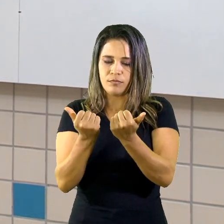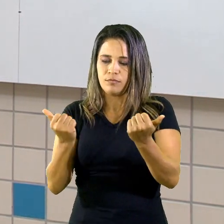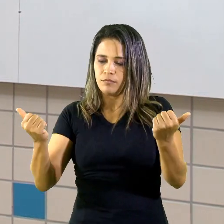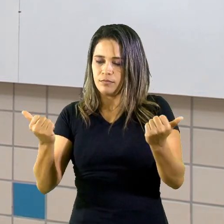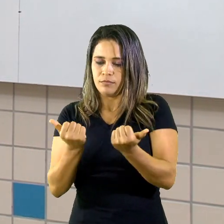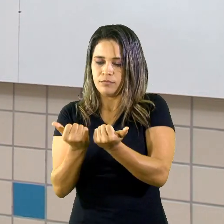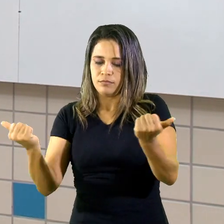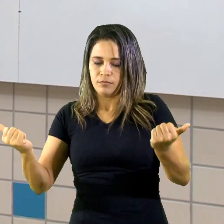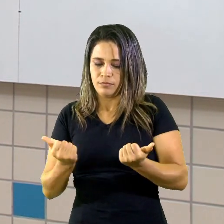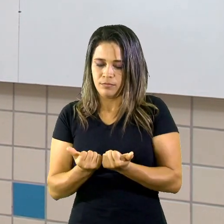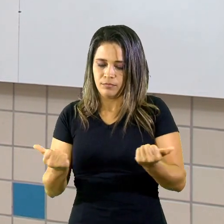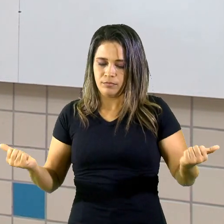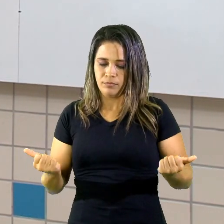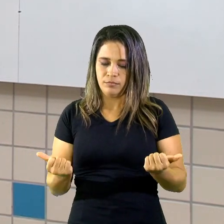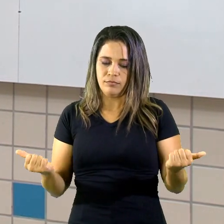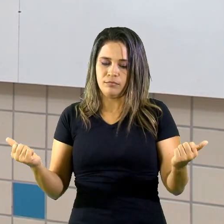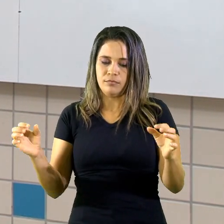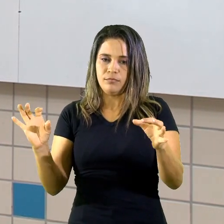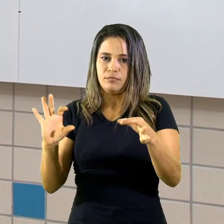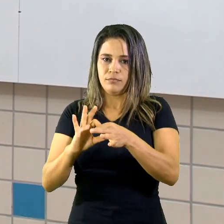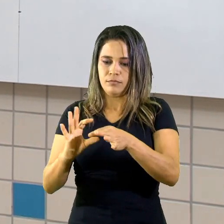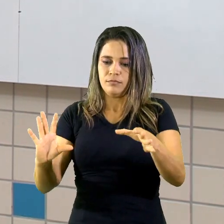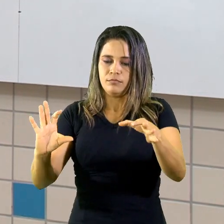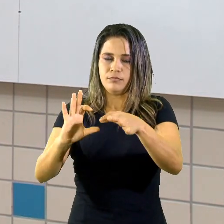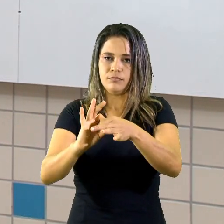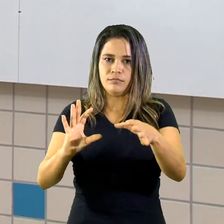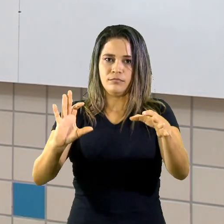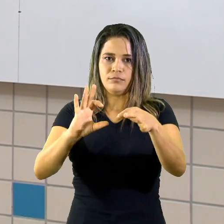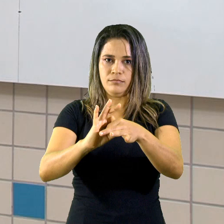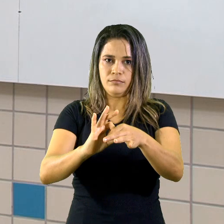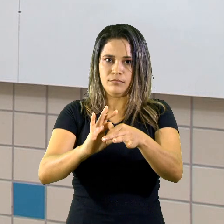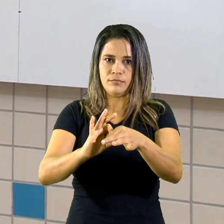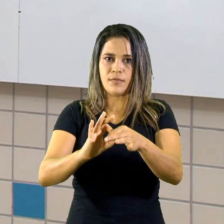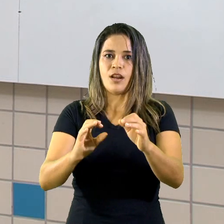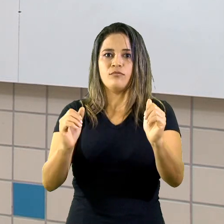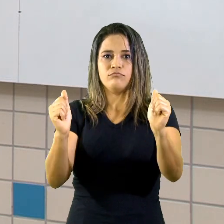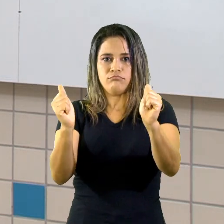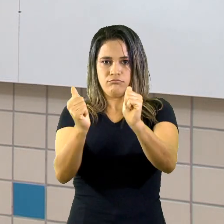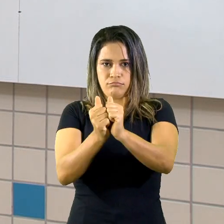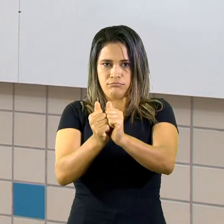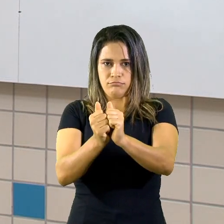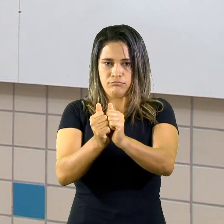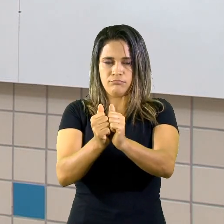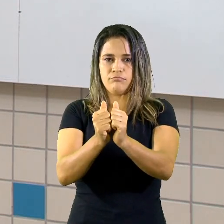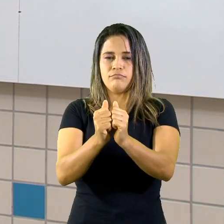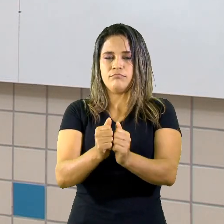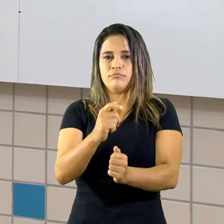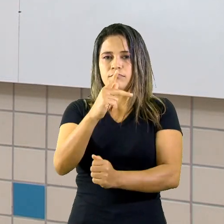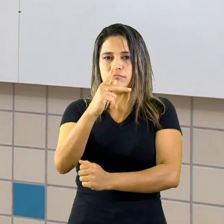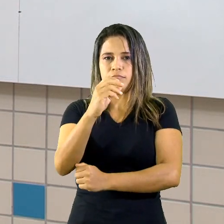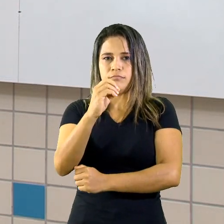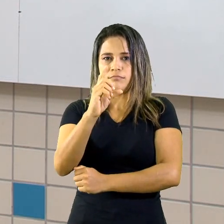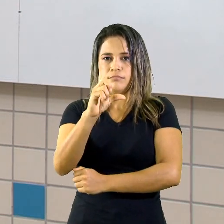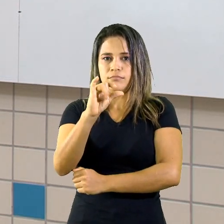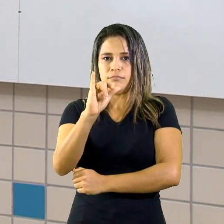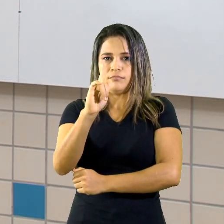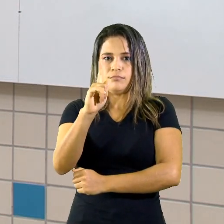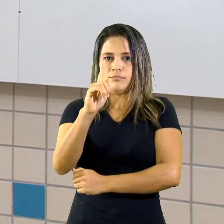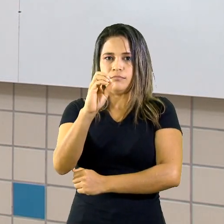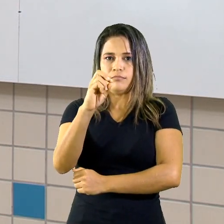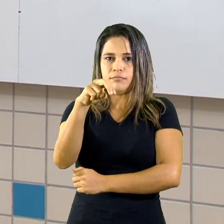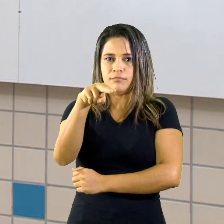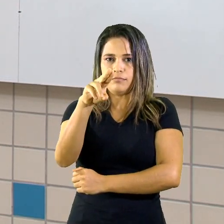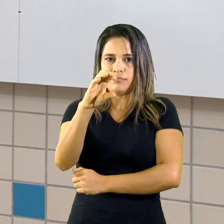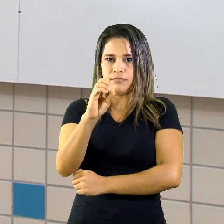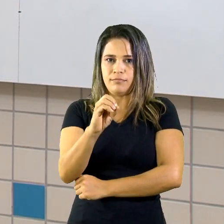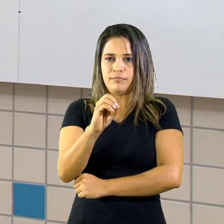e unisse a outra, e unisse a outra, e aí eu vou formar um polígono. Um polígono, ele não